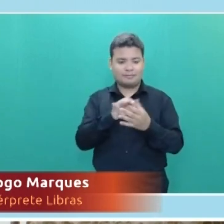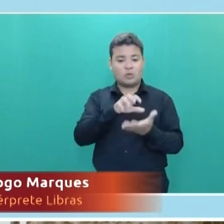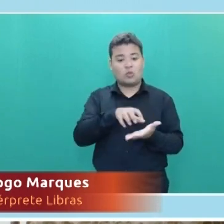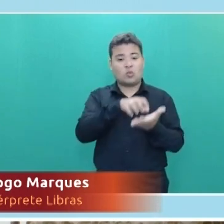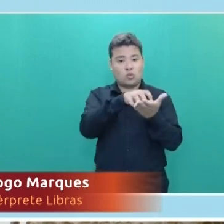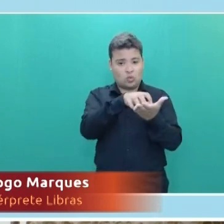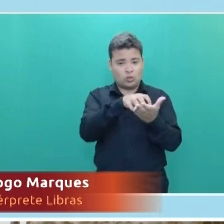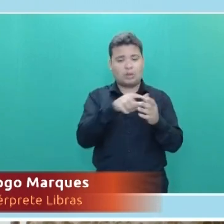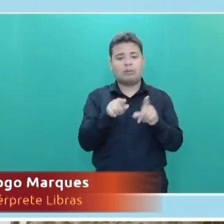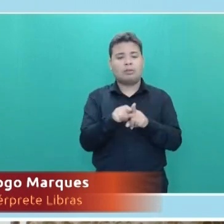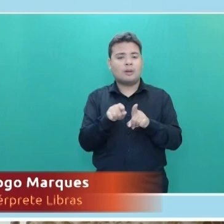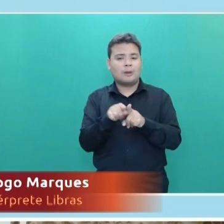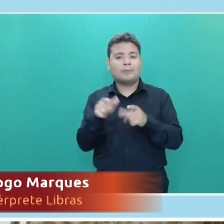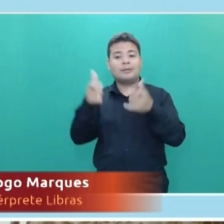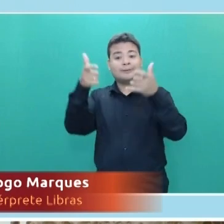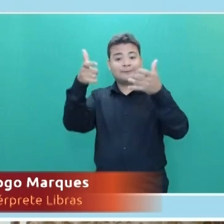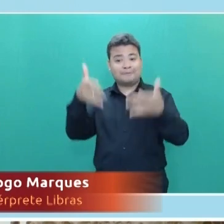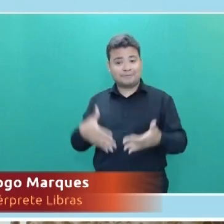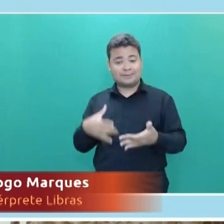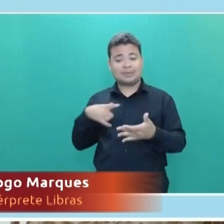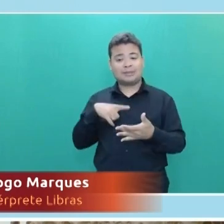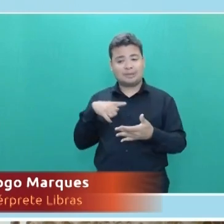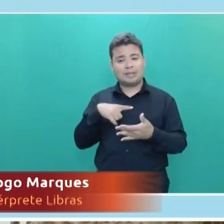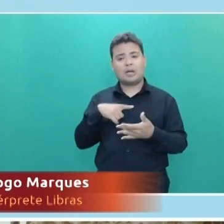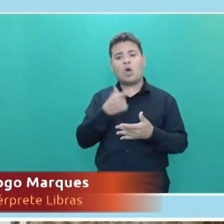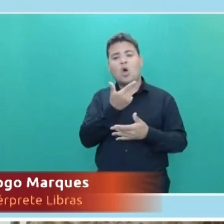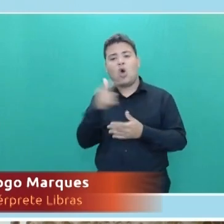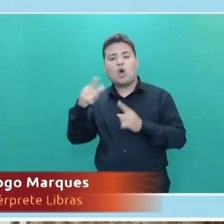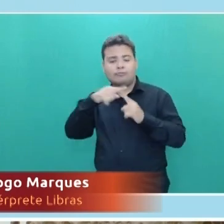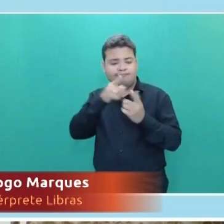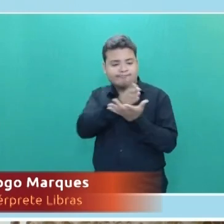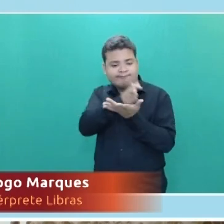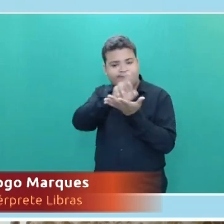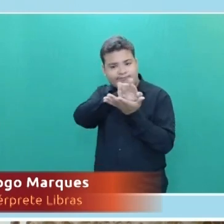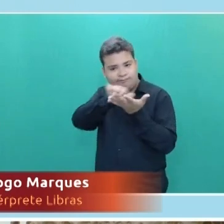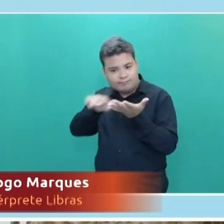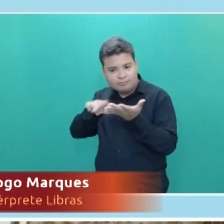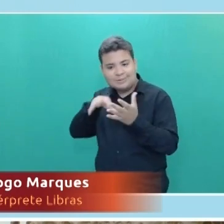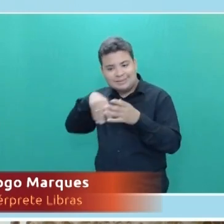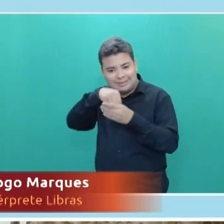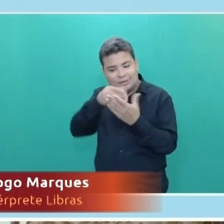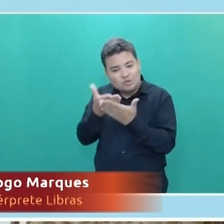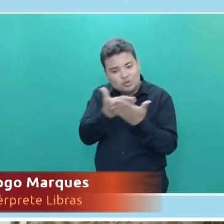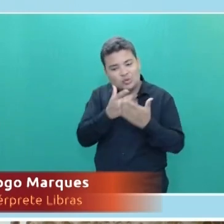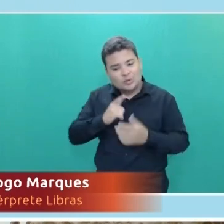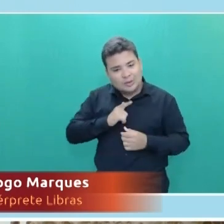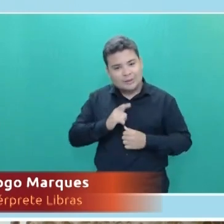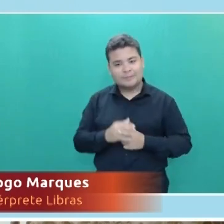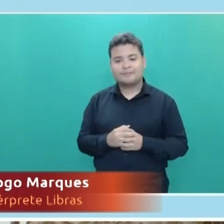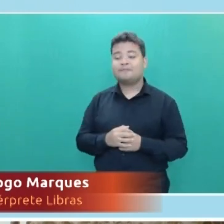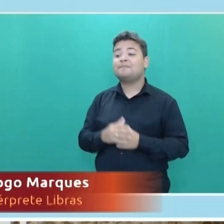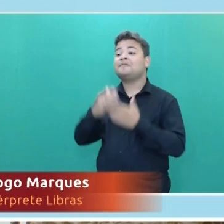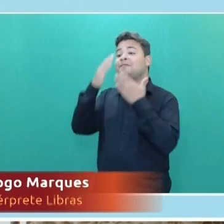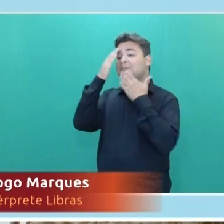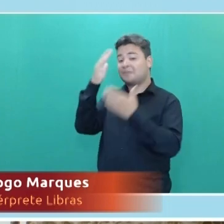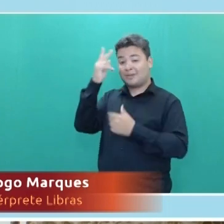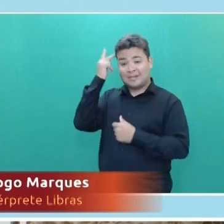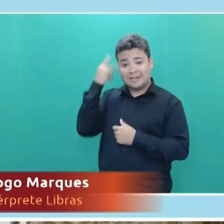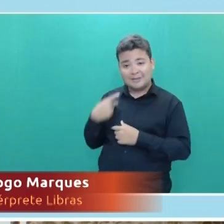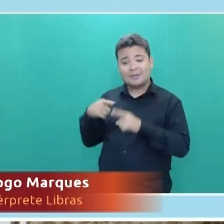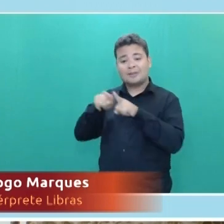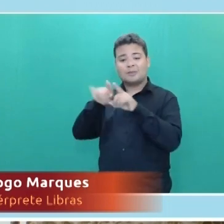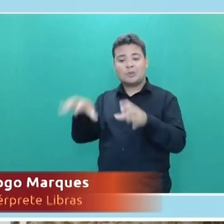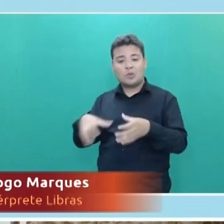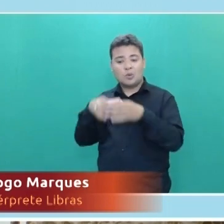sobre outras vertentes, né, que têm sido pesquisado no núcleo. Obrigado, Camila, a toda a equipe do Conexões.